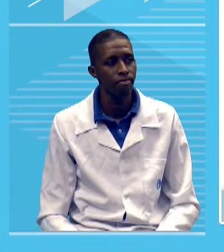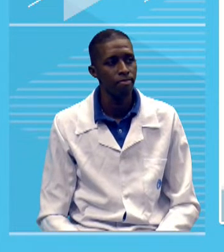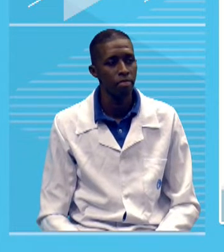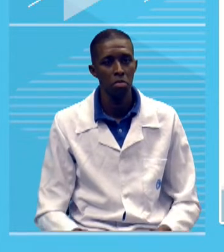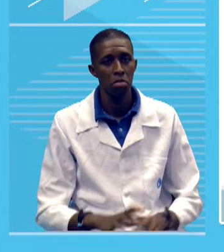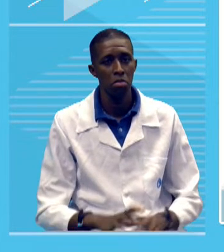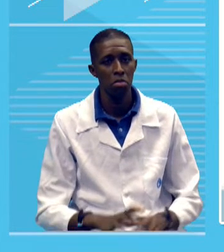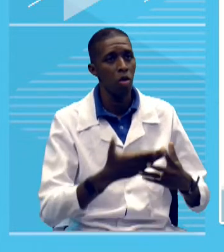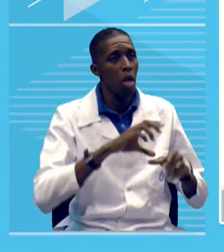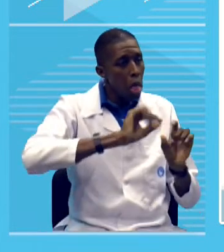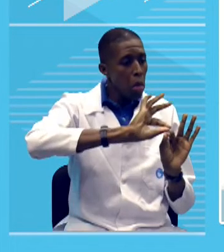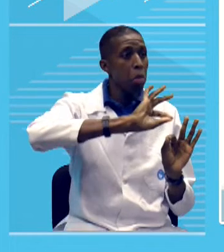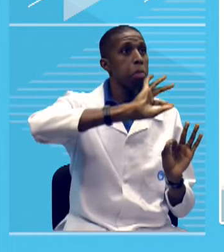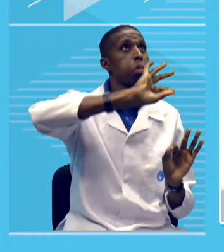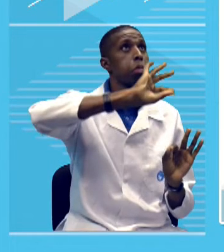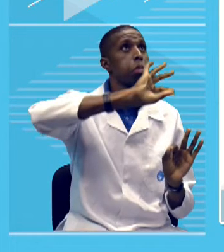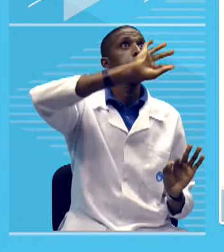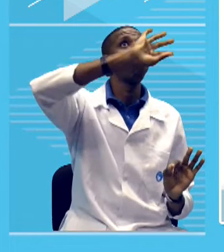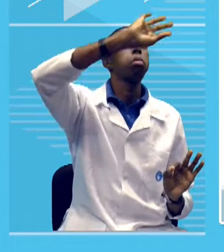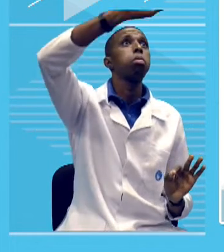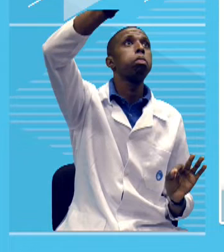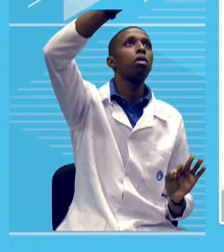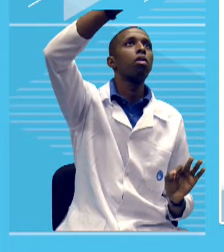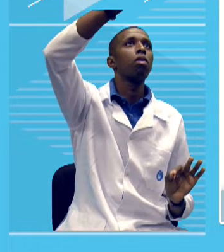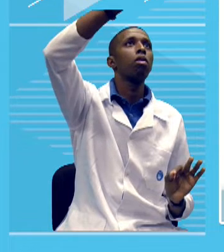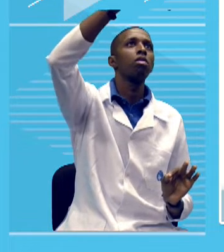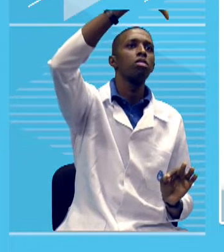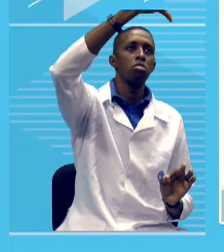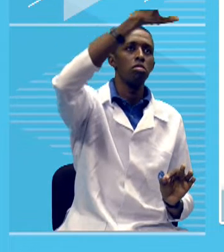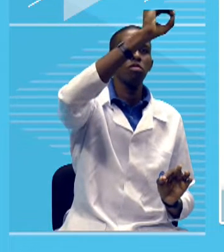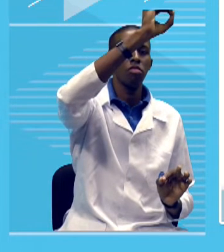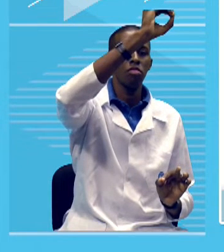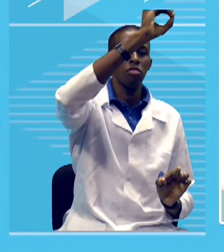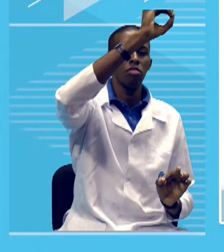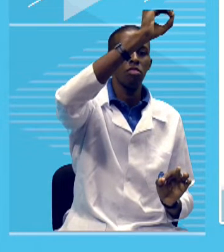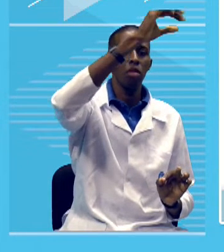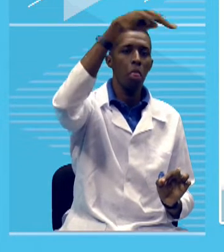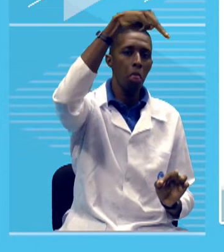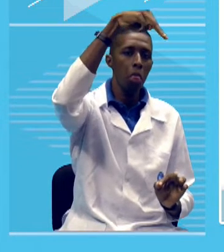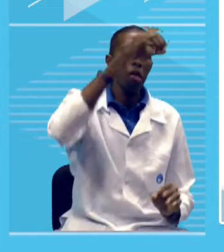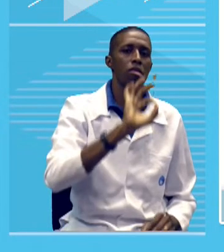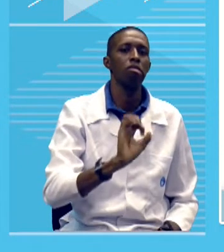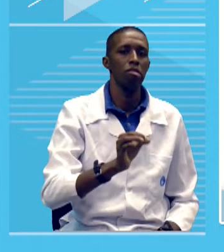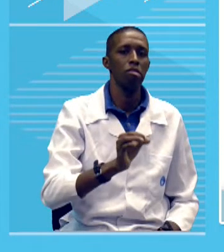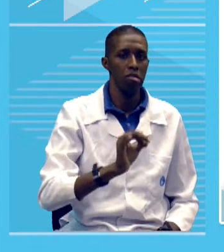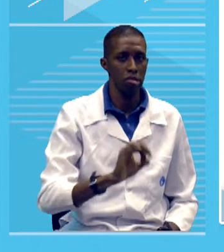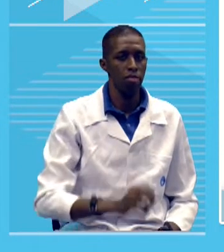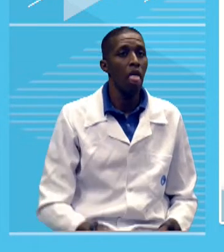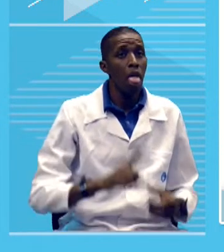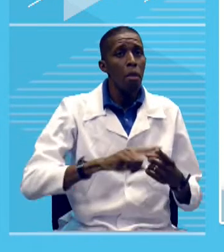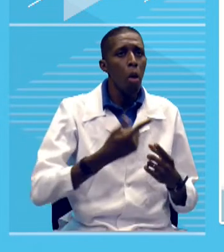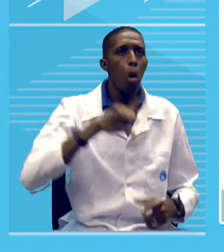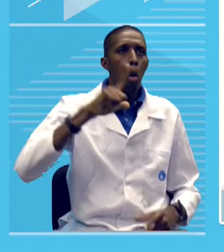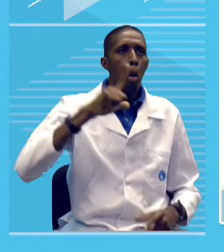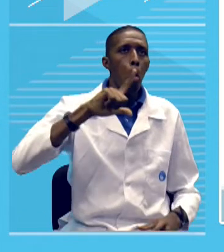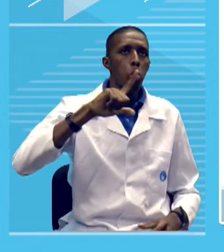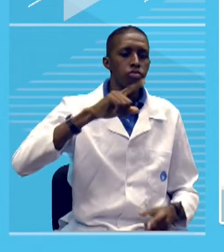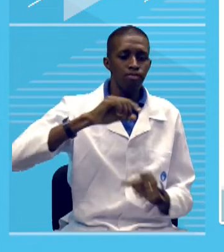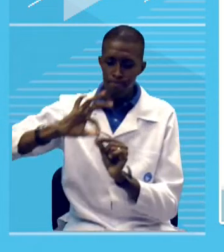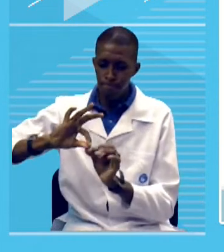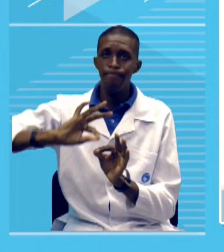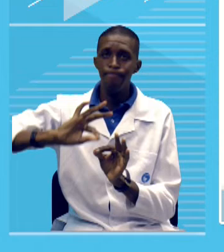deles de 90 metros de altura em dele de 110 metros de altura é